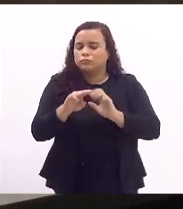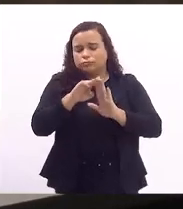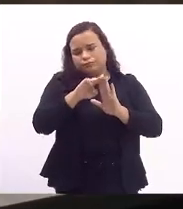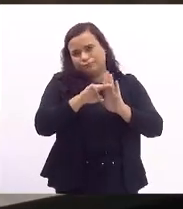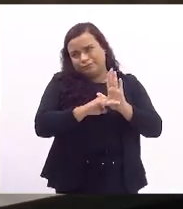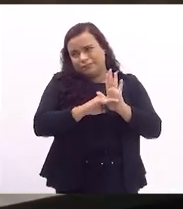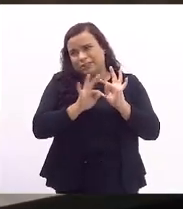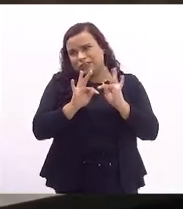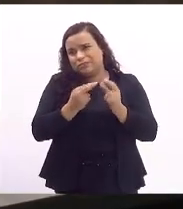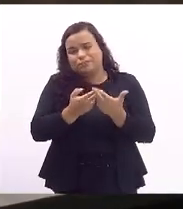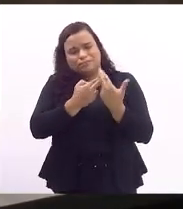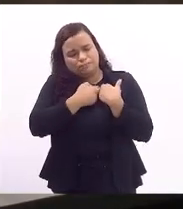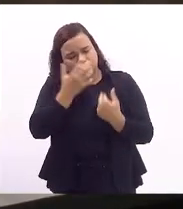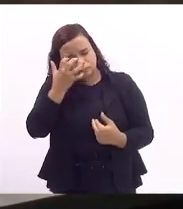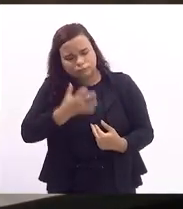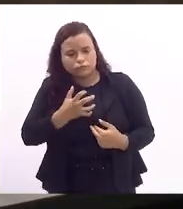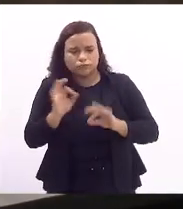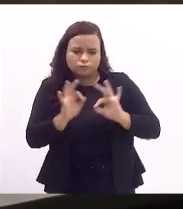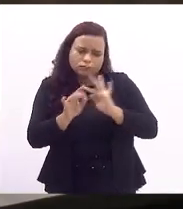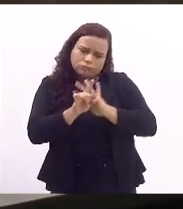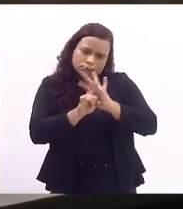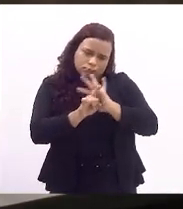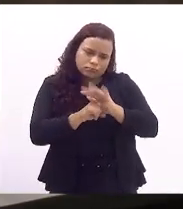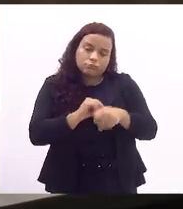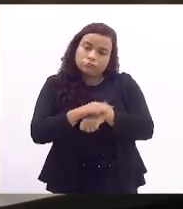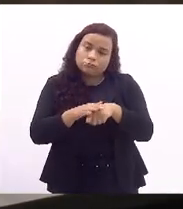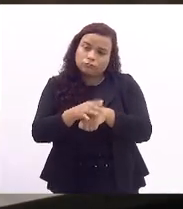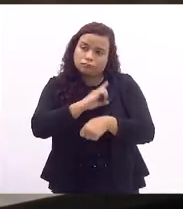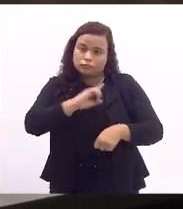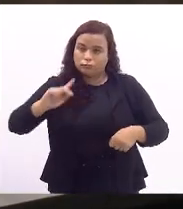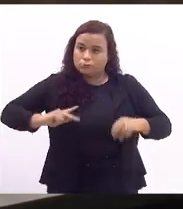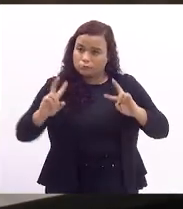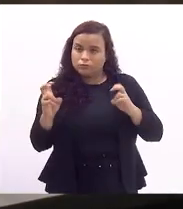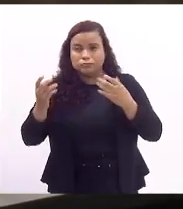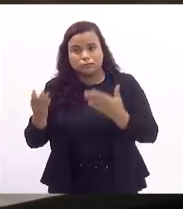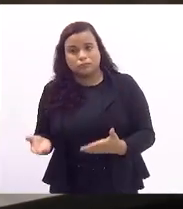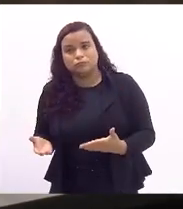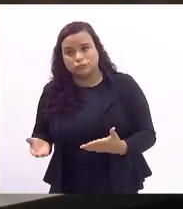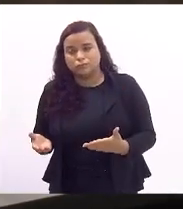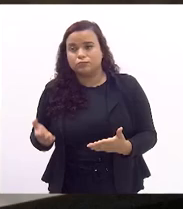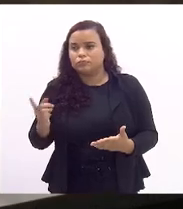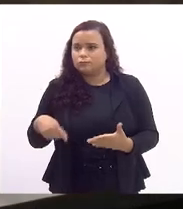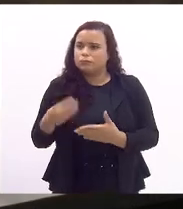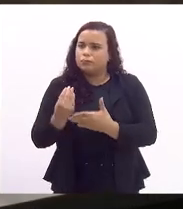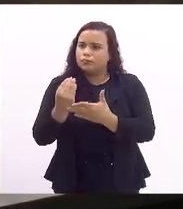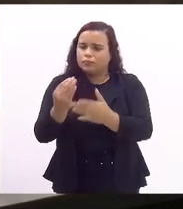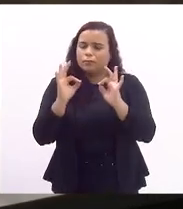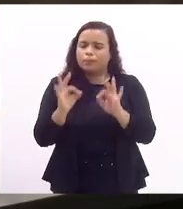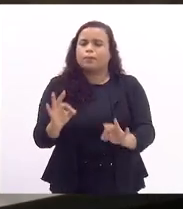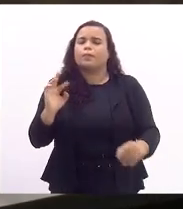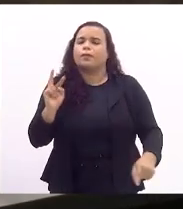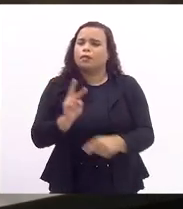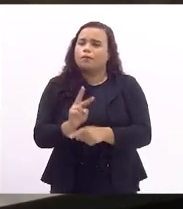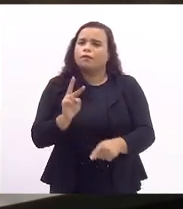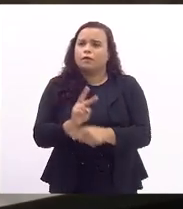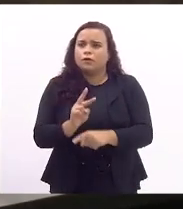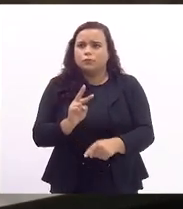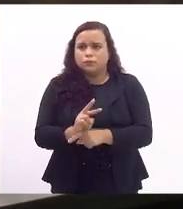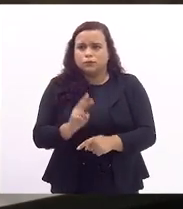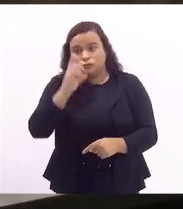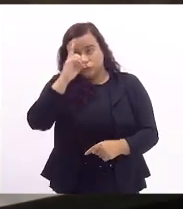absolutamente responsável conversar com a defensoria sobre o tema que é um garantia da Defesa